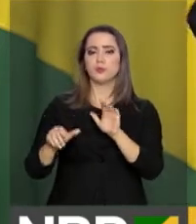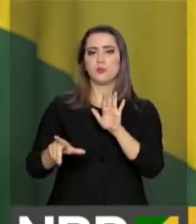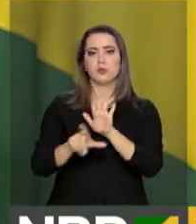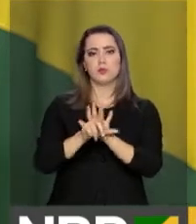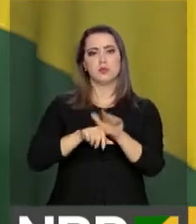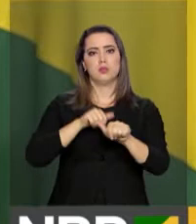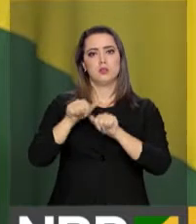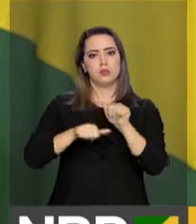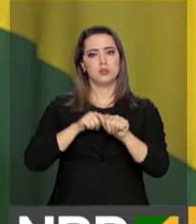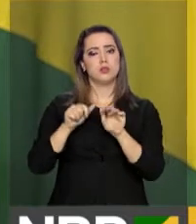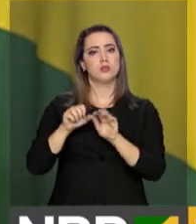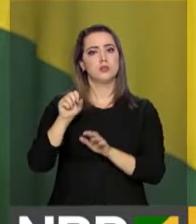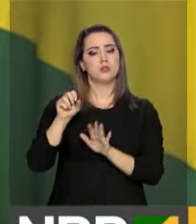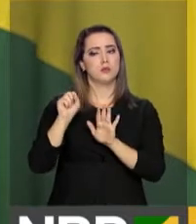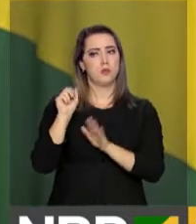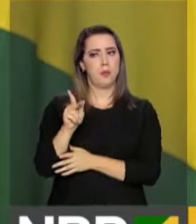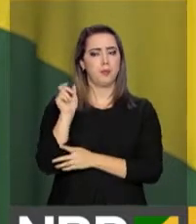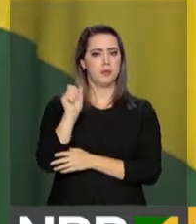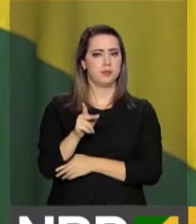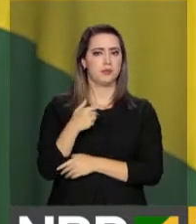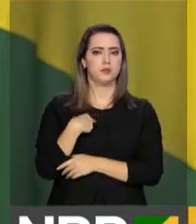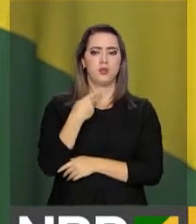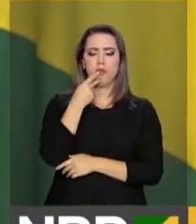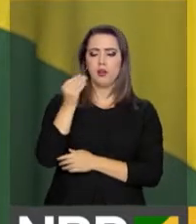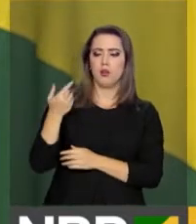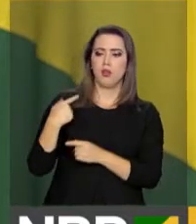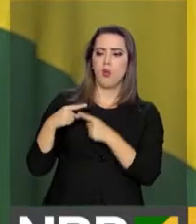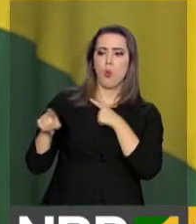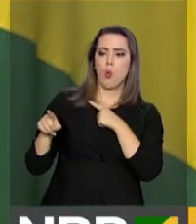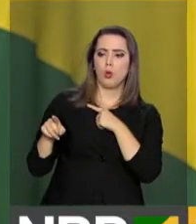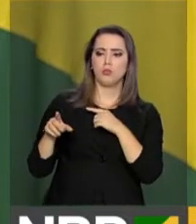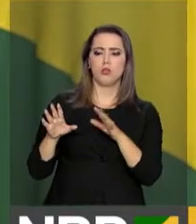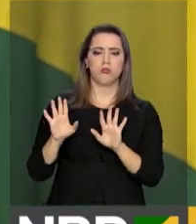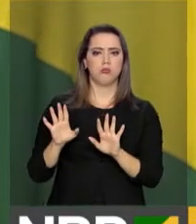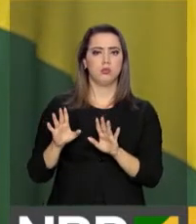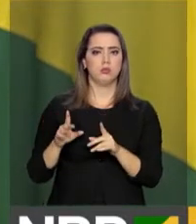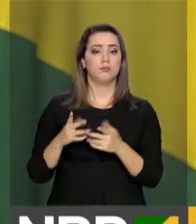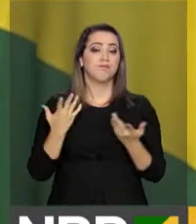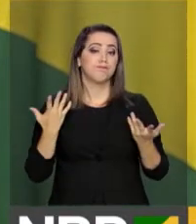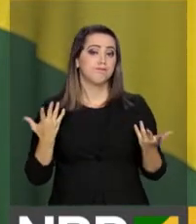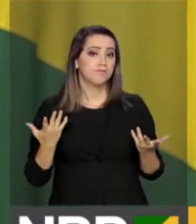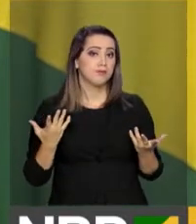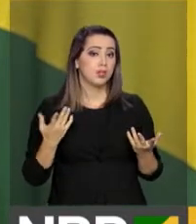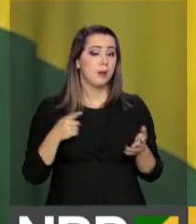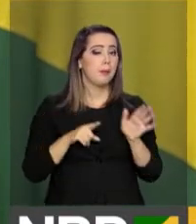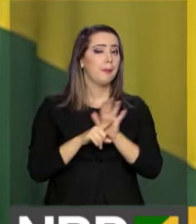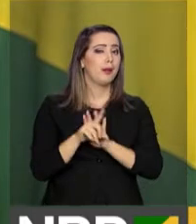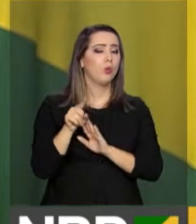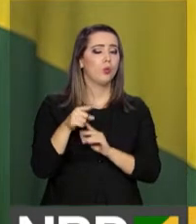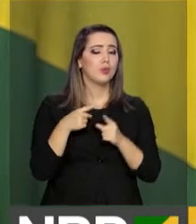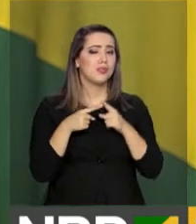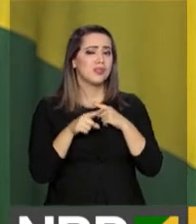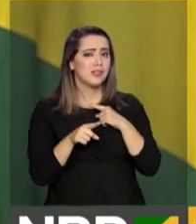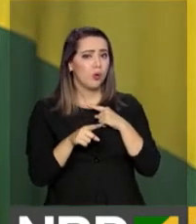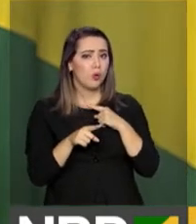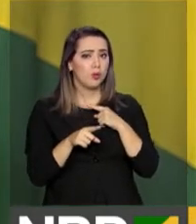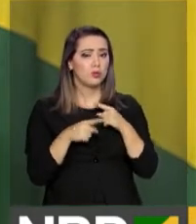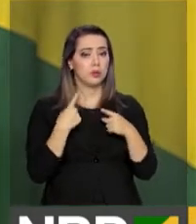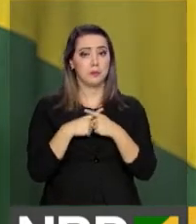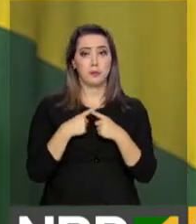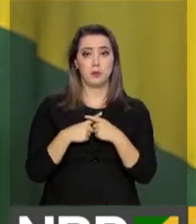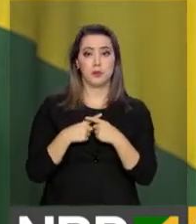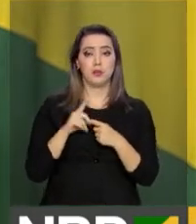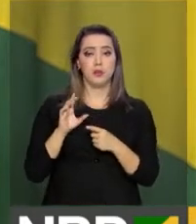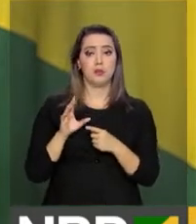eu vou votar contra a reforma da previdência a primeira coisa que se há de perguntar é o seguinte você é contra porque